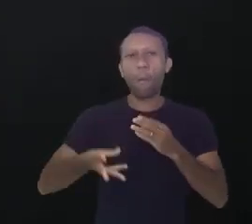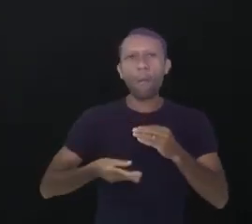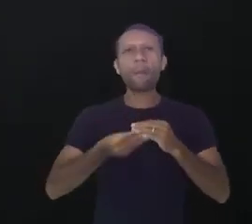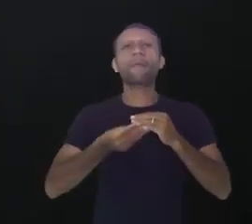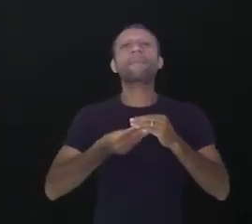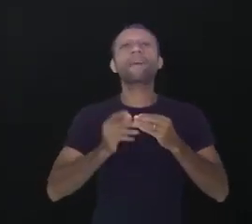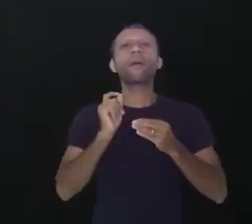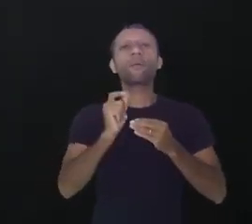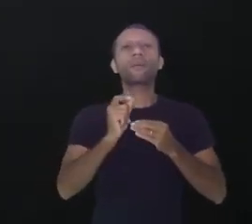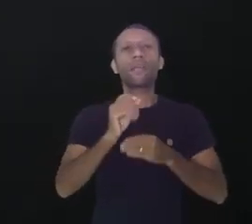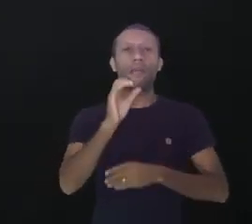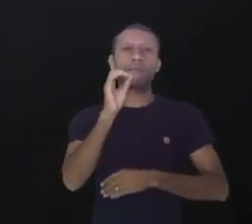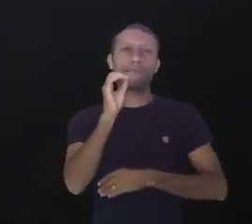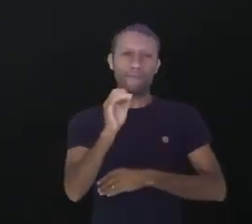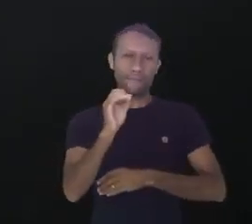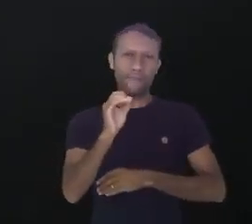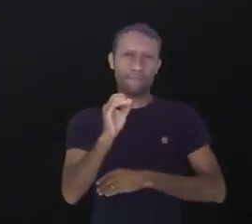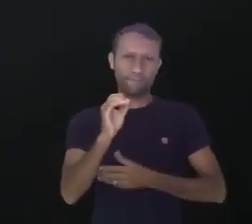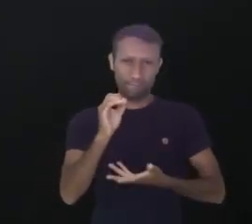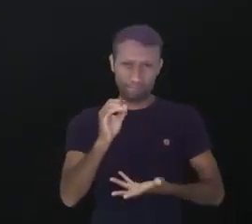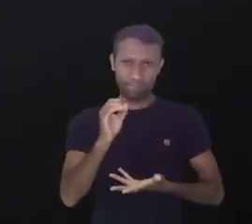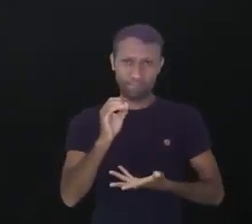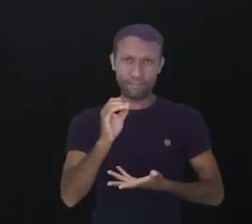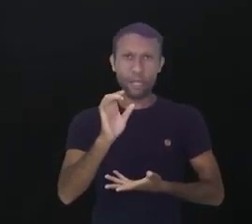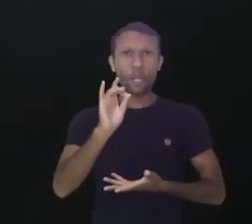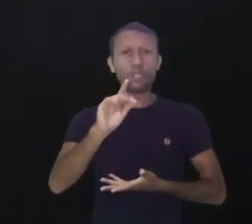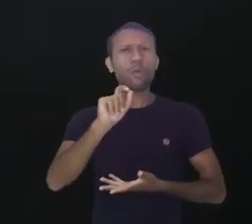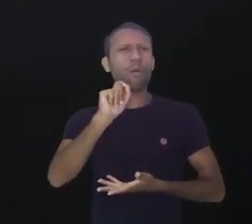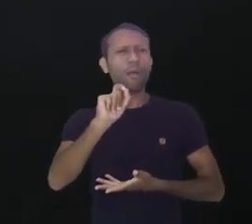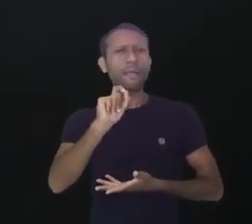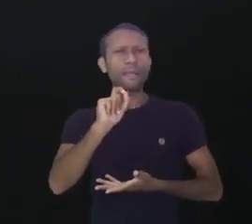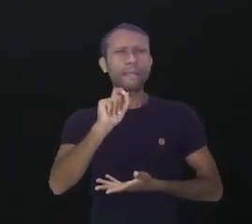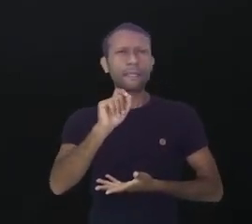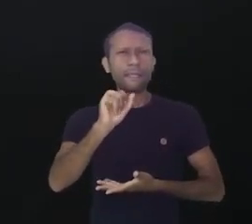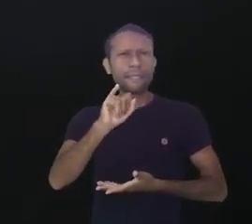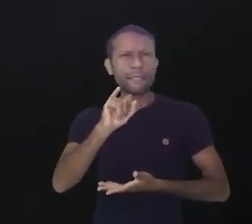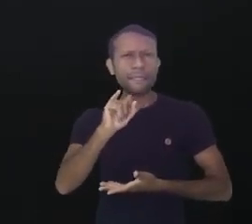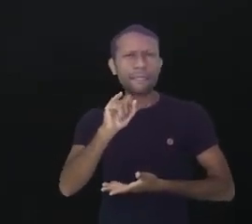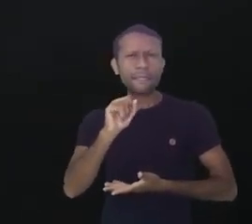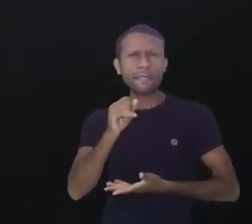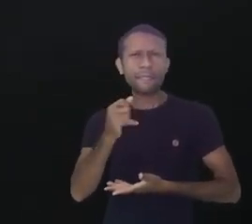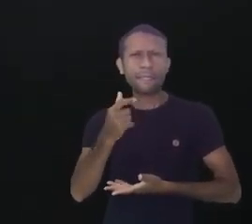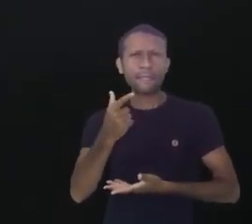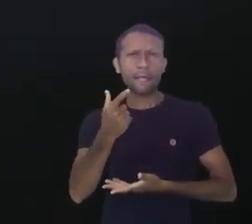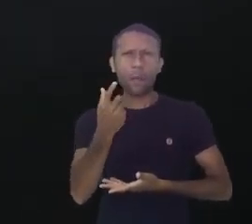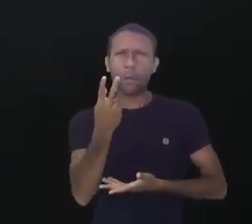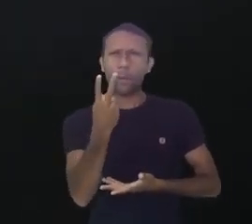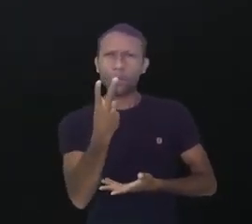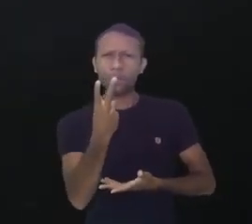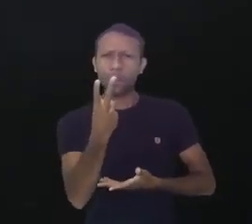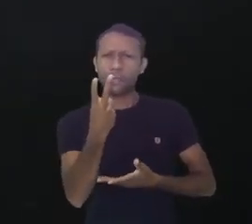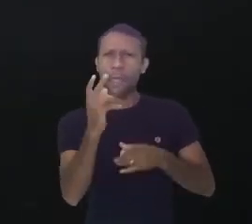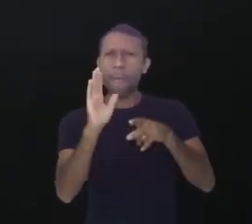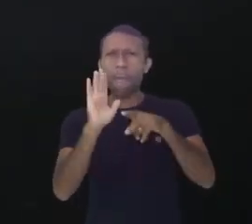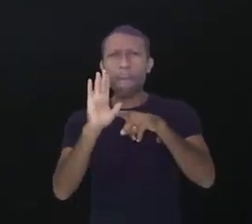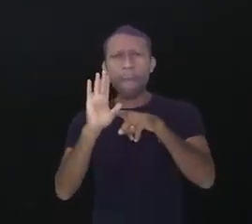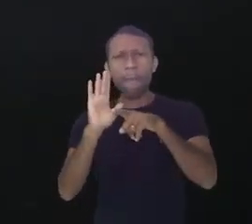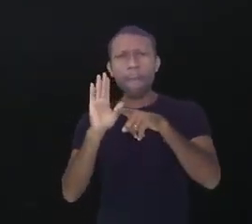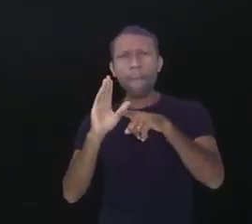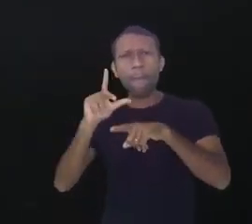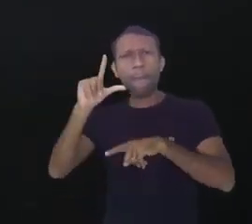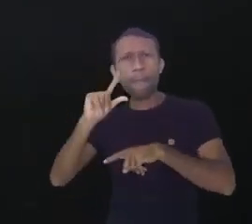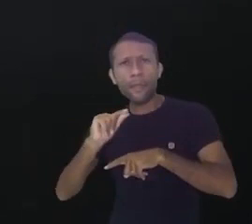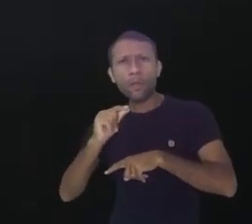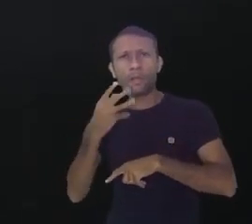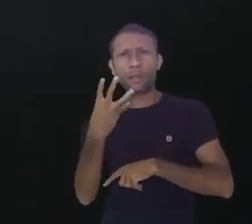divisão, até que o resto seja igual a 0. Só que reparem, esse 2 ainda é menor do que